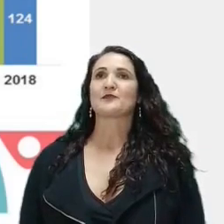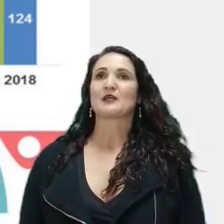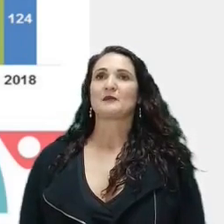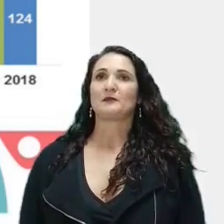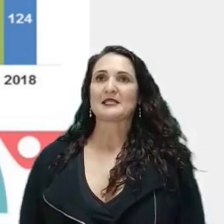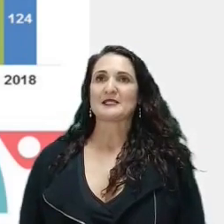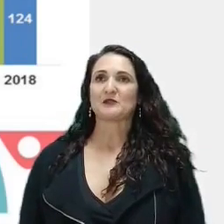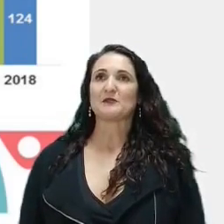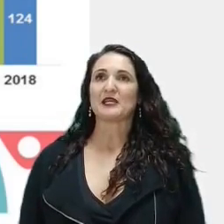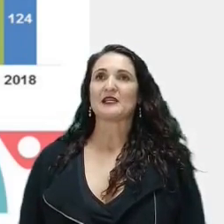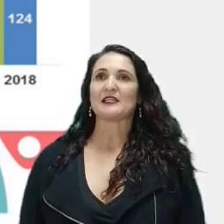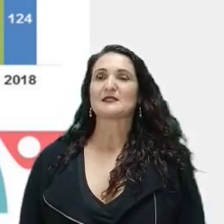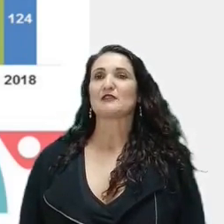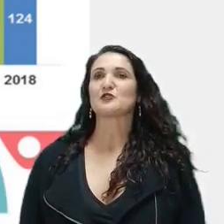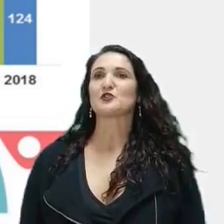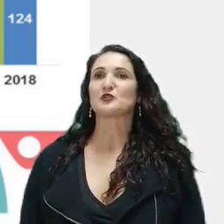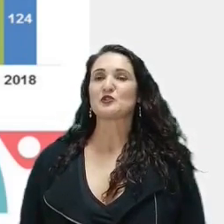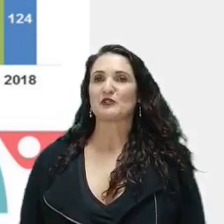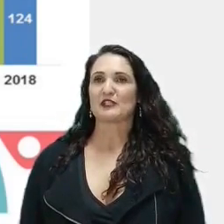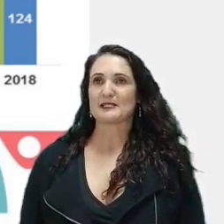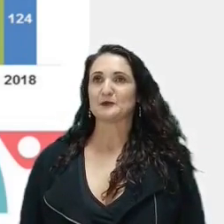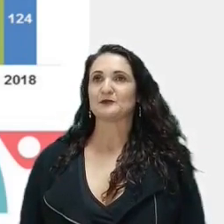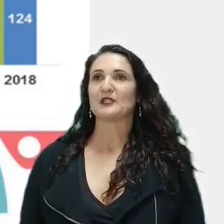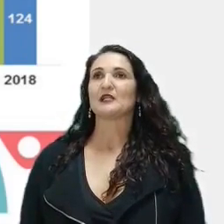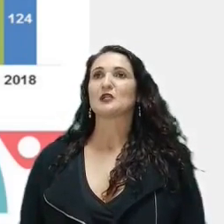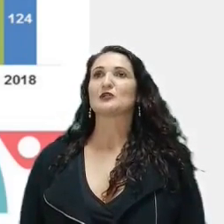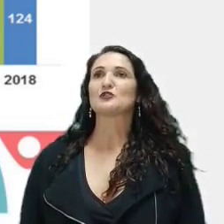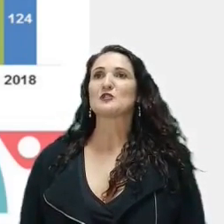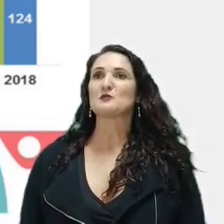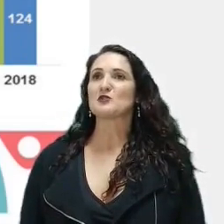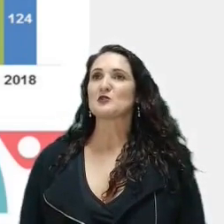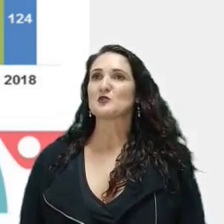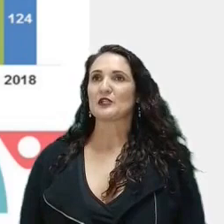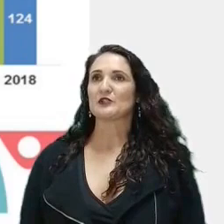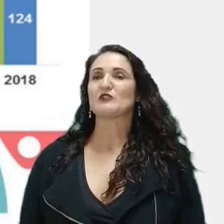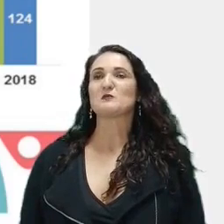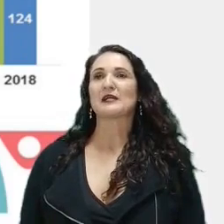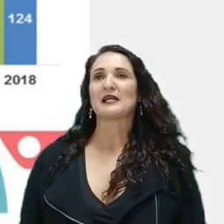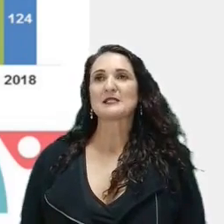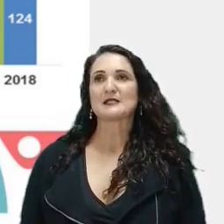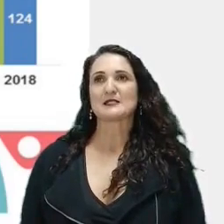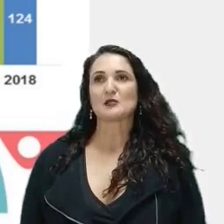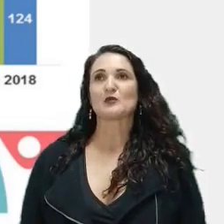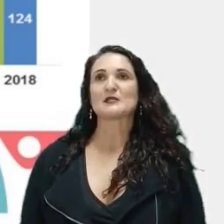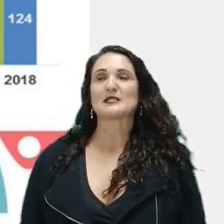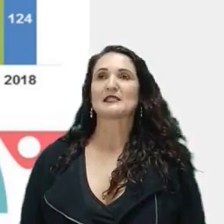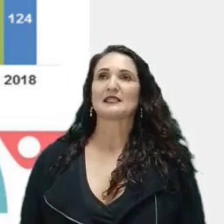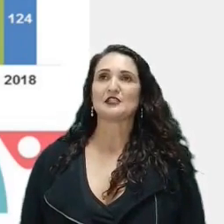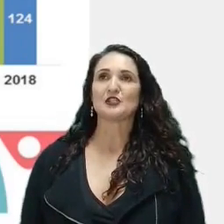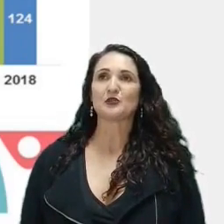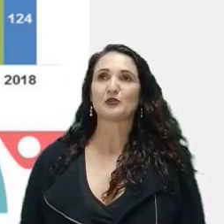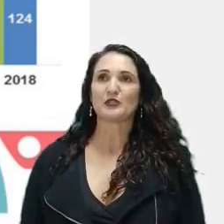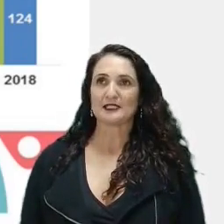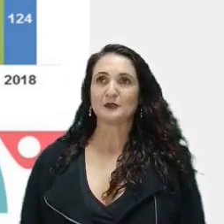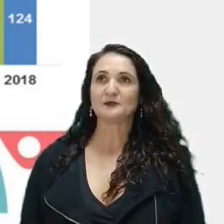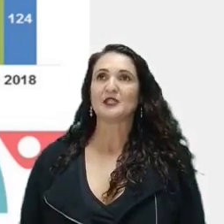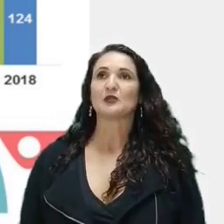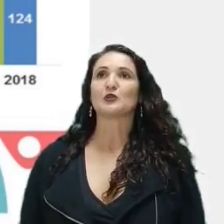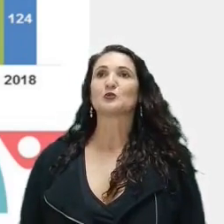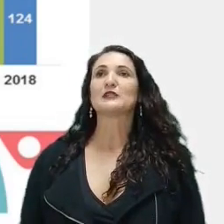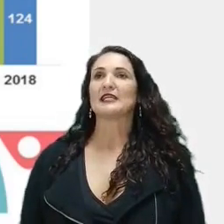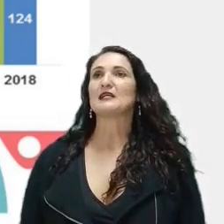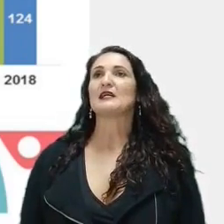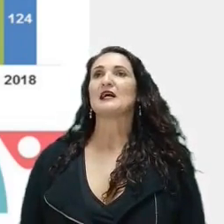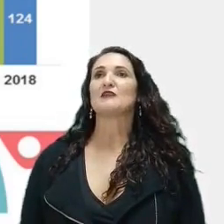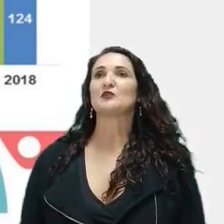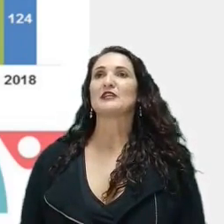CMEIs, passaram também a realizar a ficha de notificação. No ano de 2018, tivemos uma capacitação com a Secretaria de Educação com